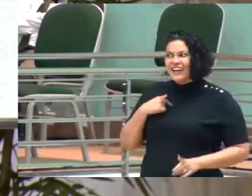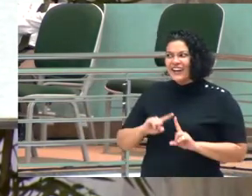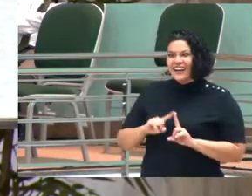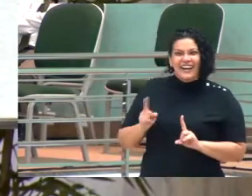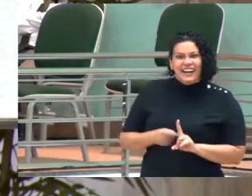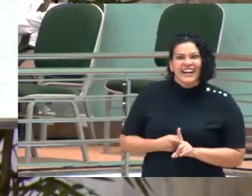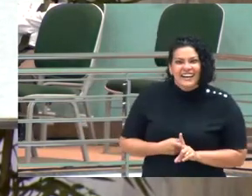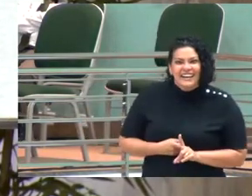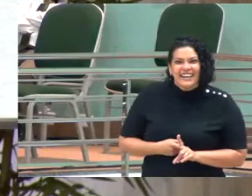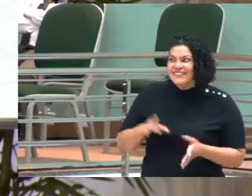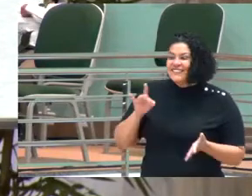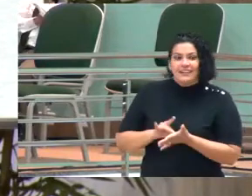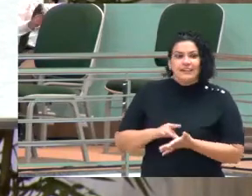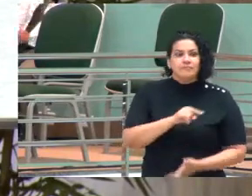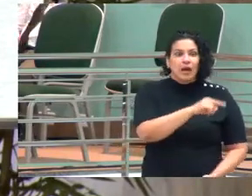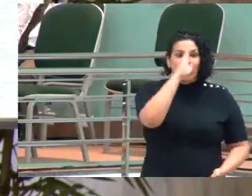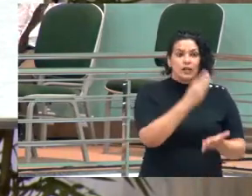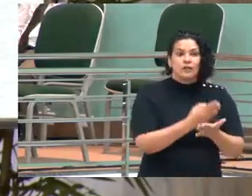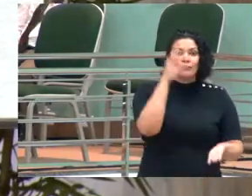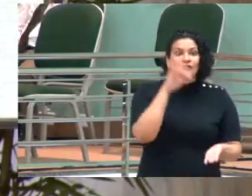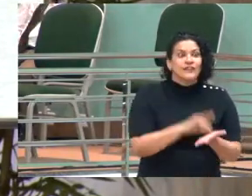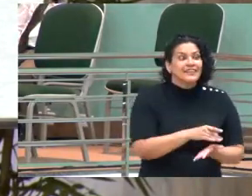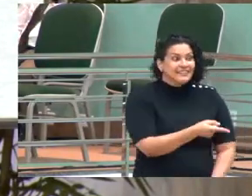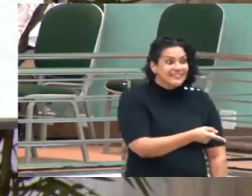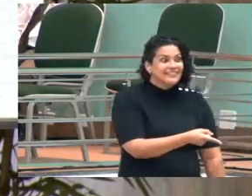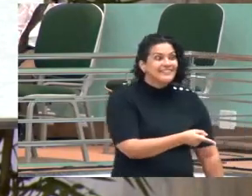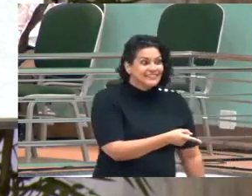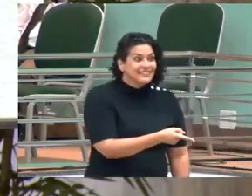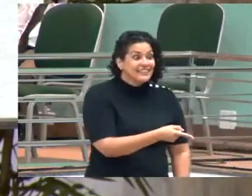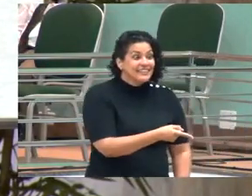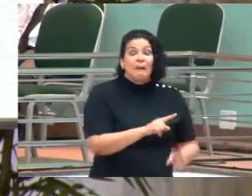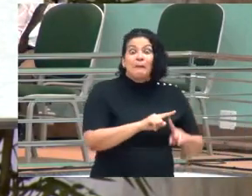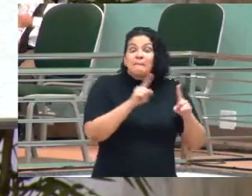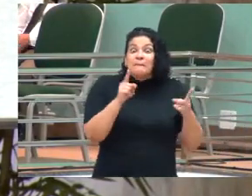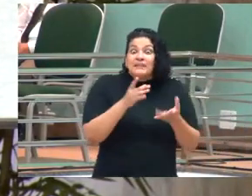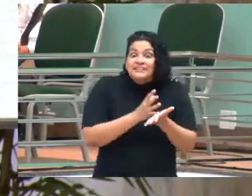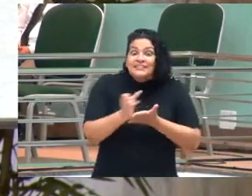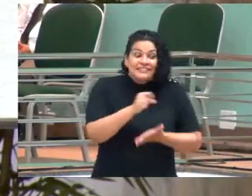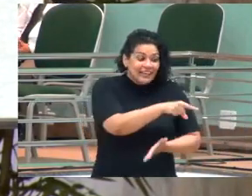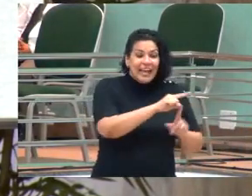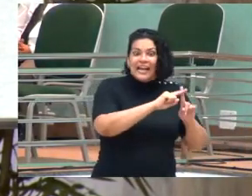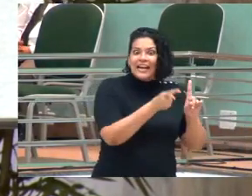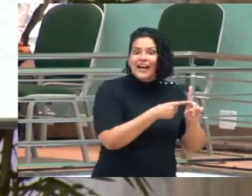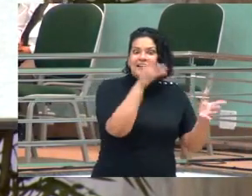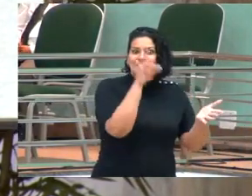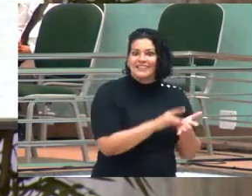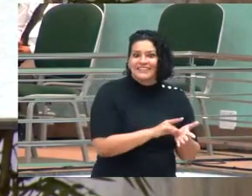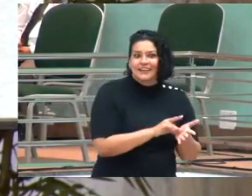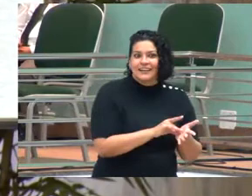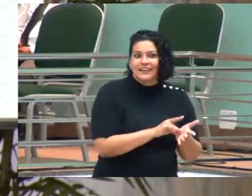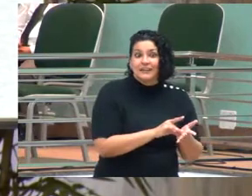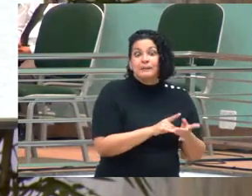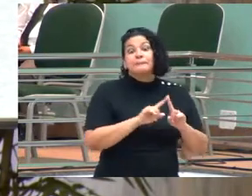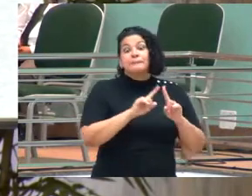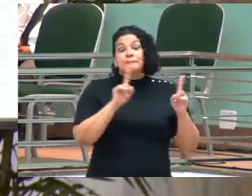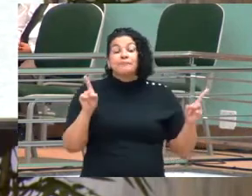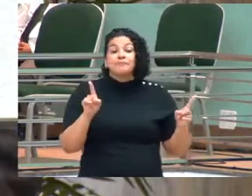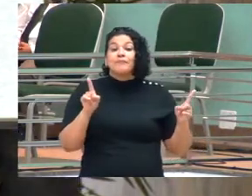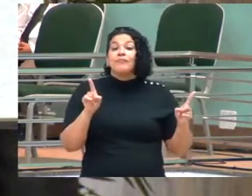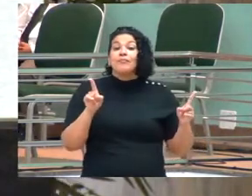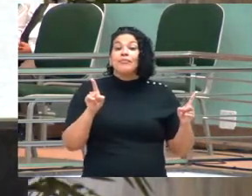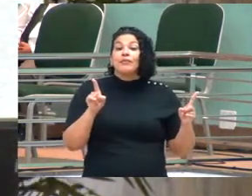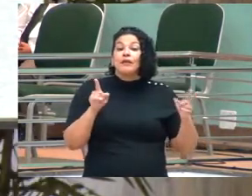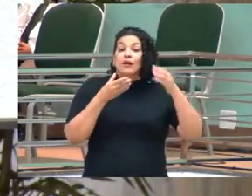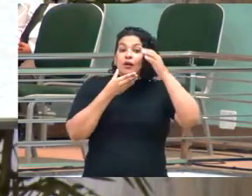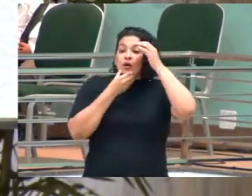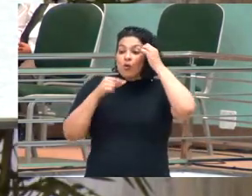já estava grávida. Eu estava dentro do ventre da minha mãe. Ela escondeu a minha gravidez por 5 meses. É